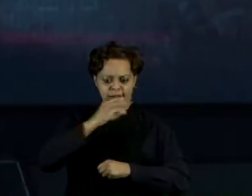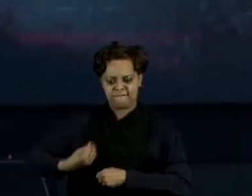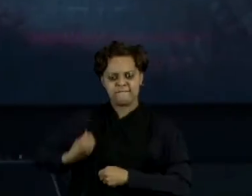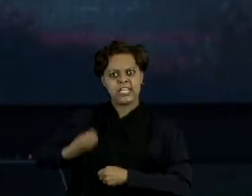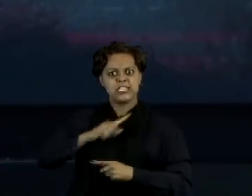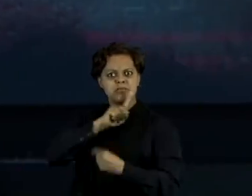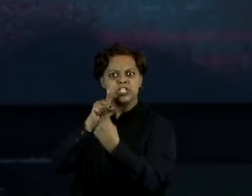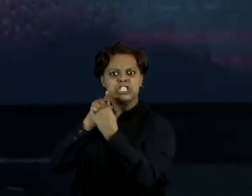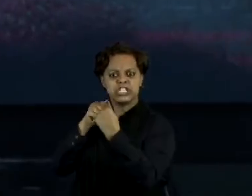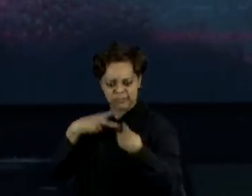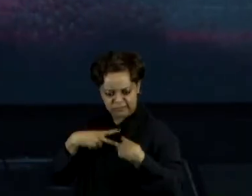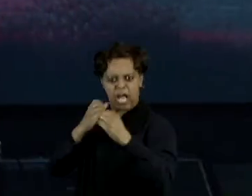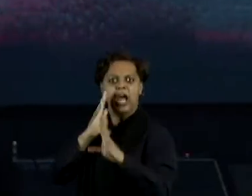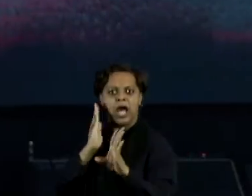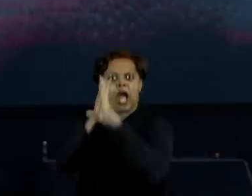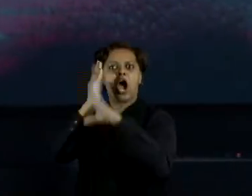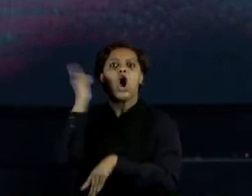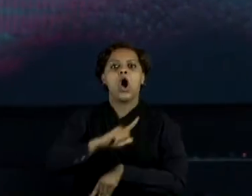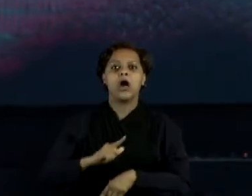vida.